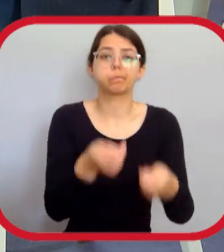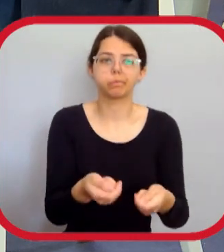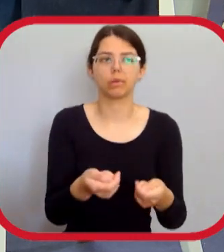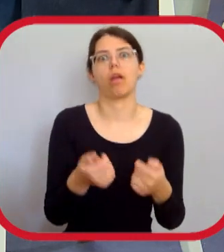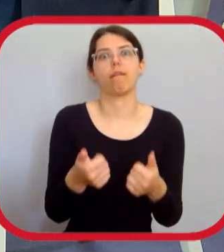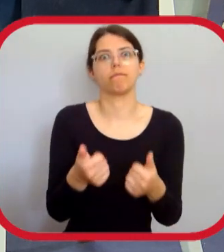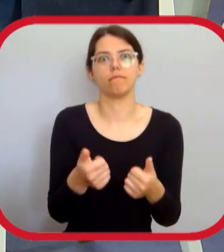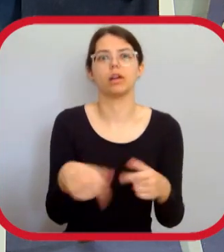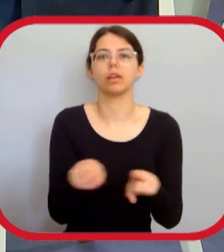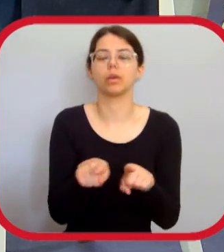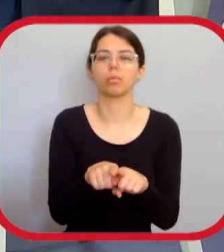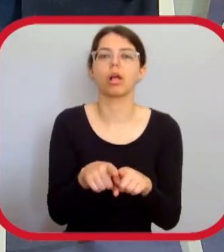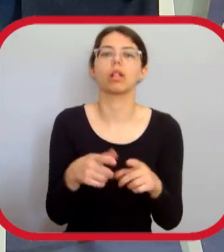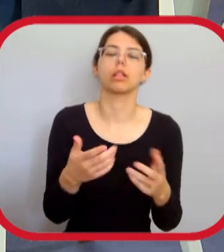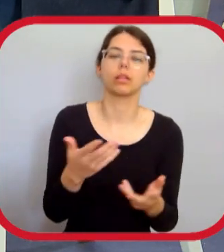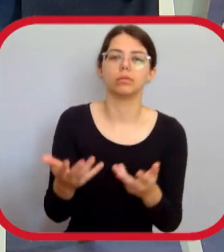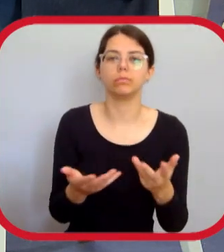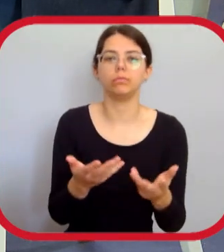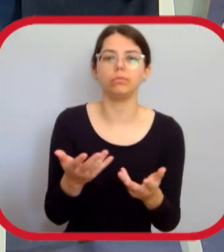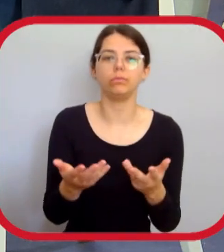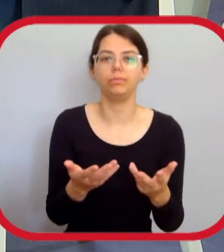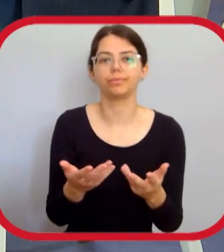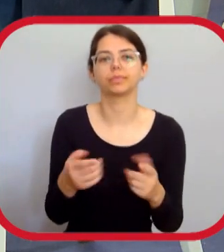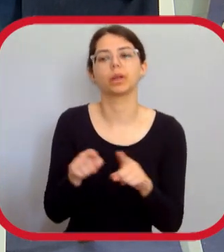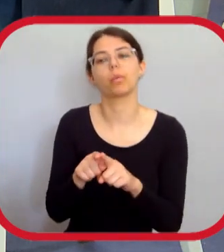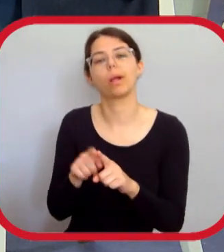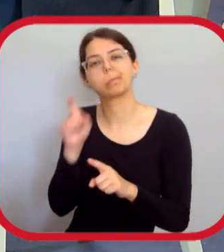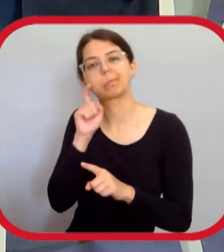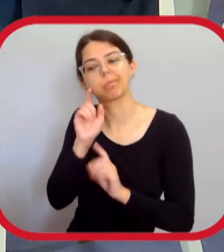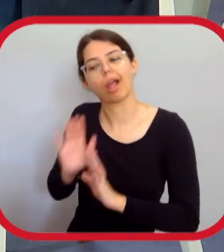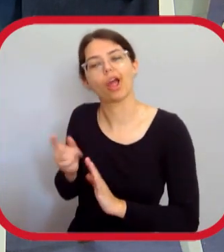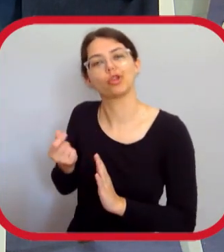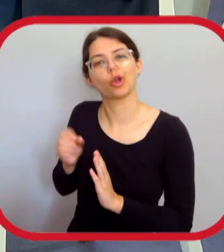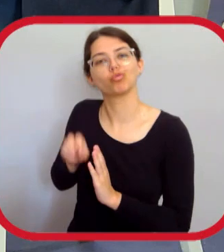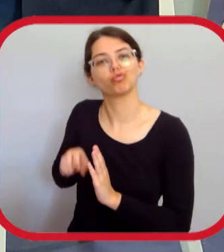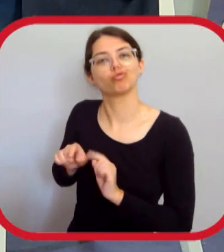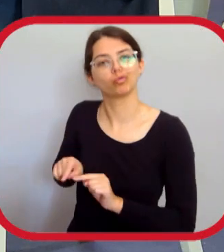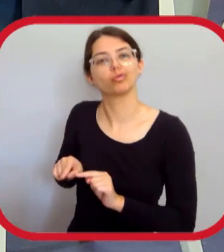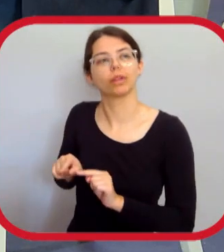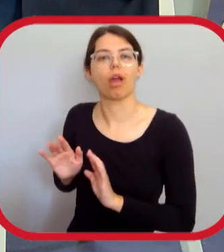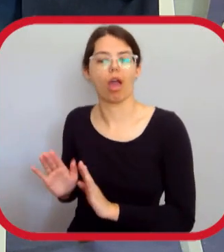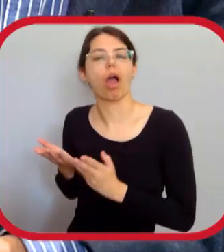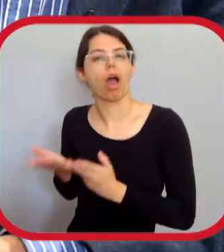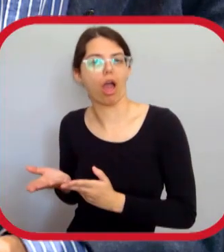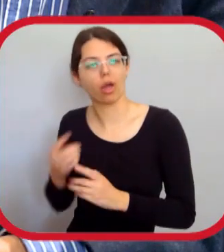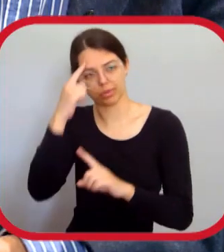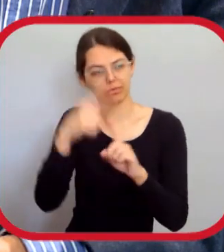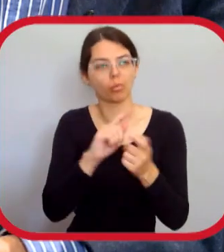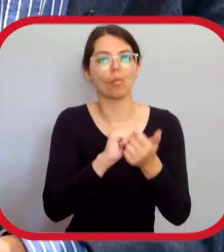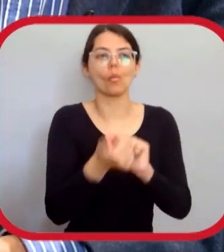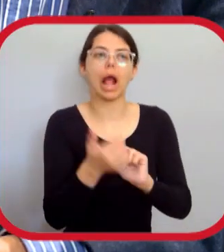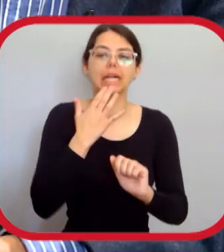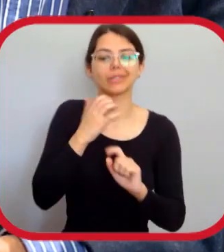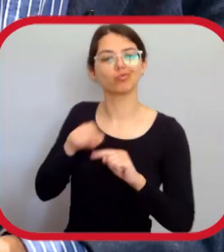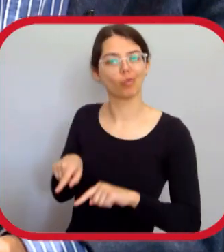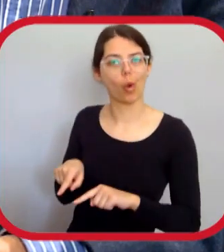do financiamento, ajudaria muito ter algum tipo de almofada financeira para colmatar estas